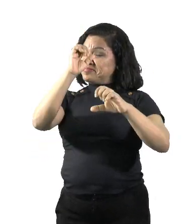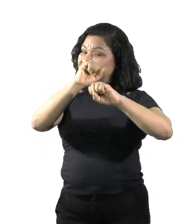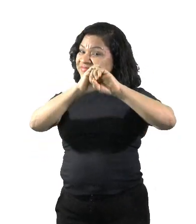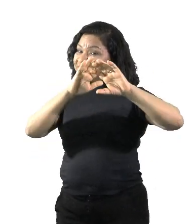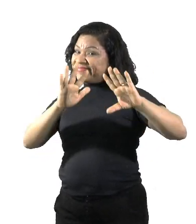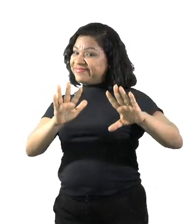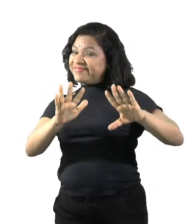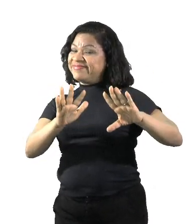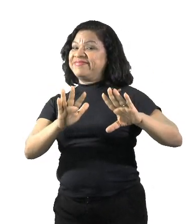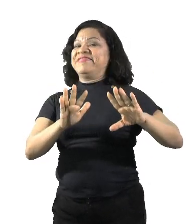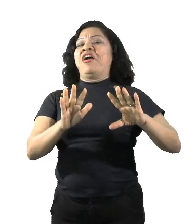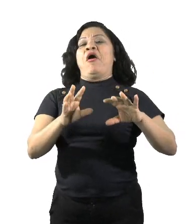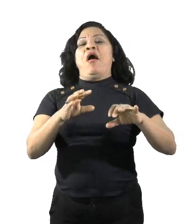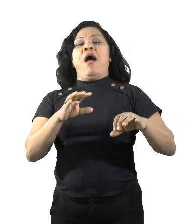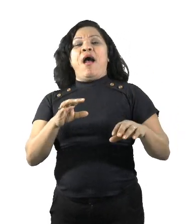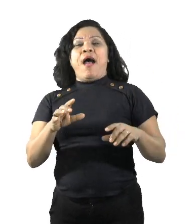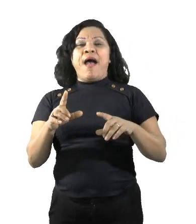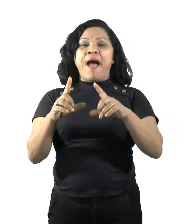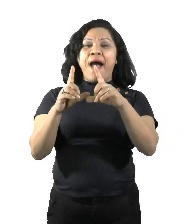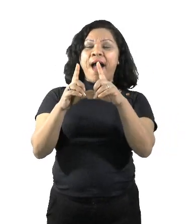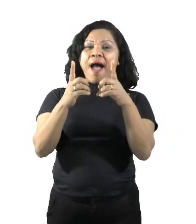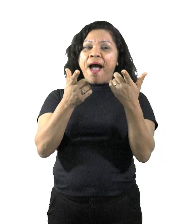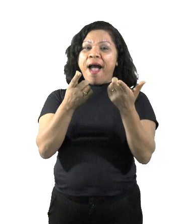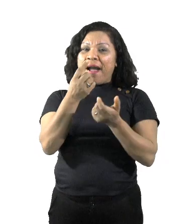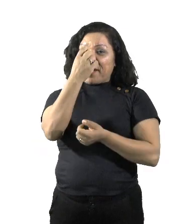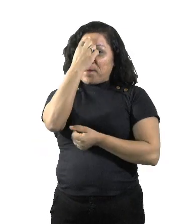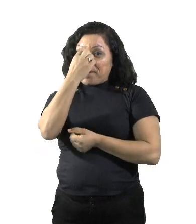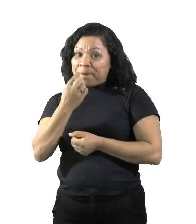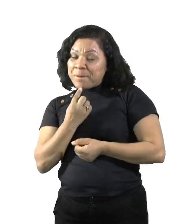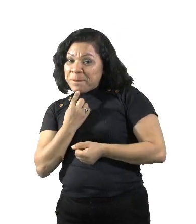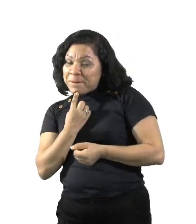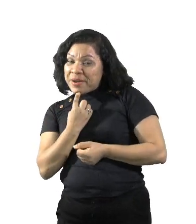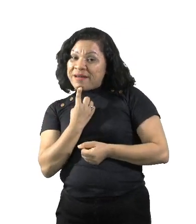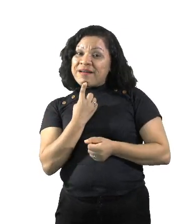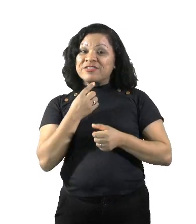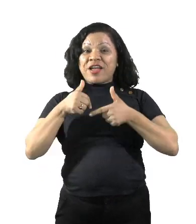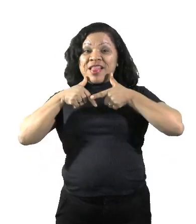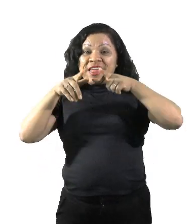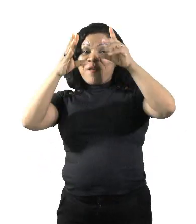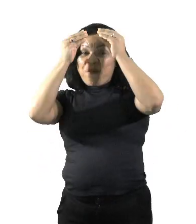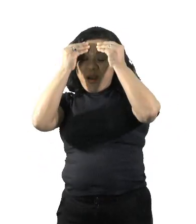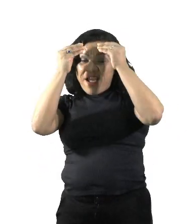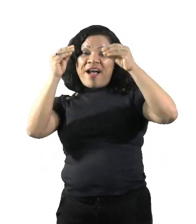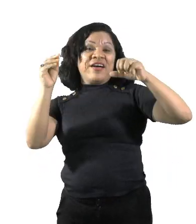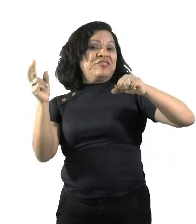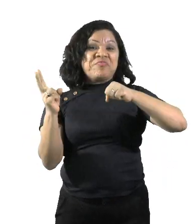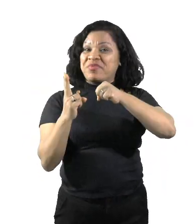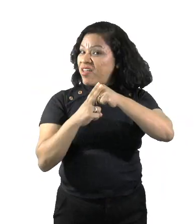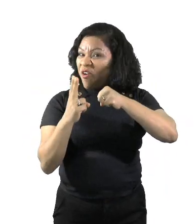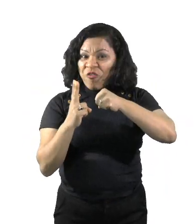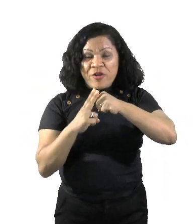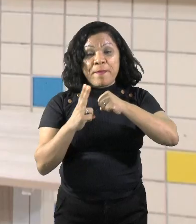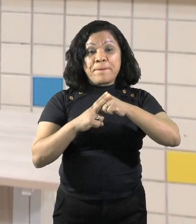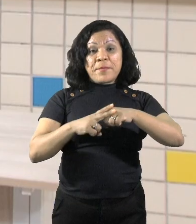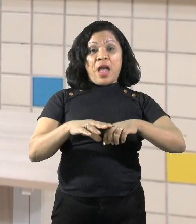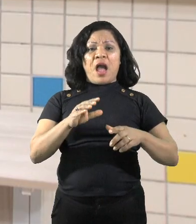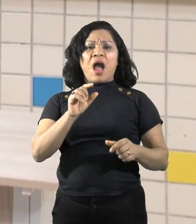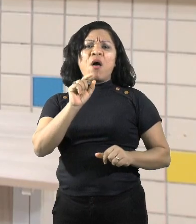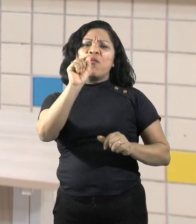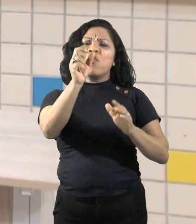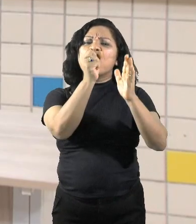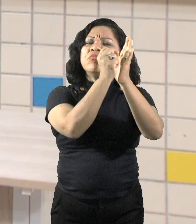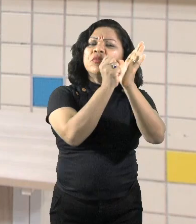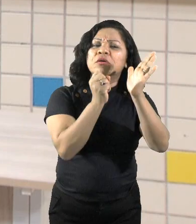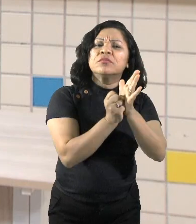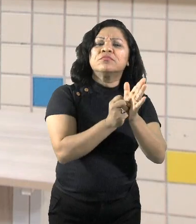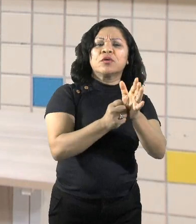Imagem não verbal. Vocês conhecem os sinais de trânsitos? Os sinais de trânsito são